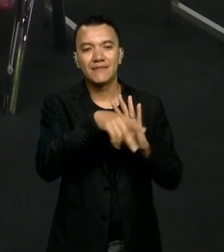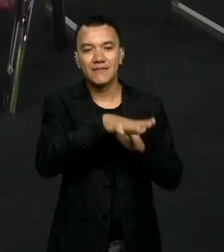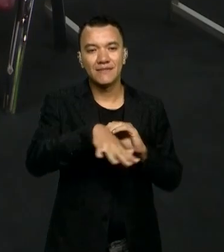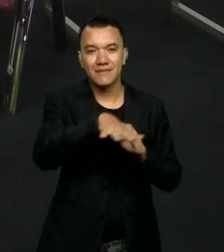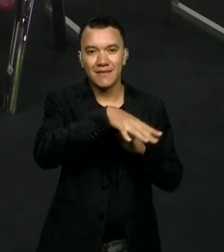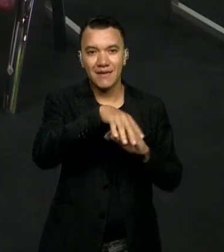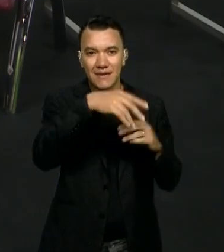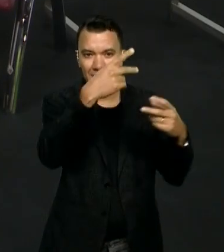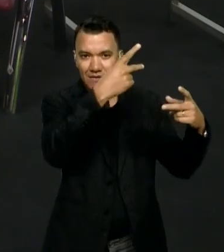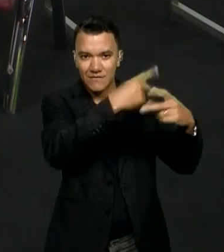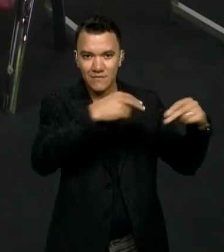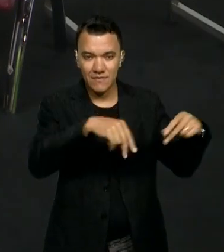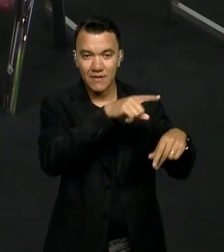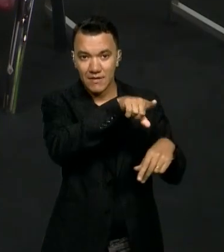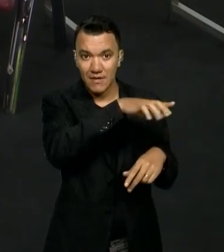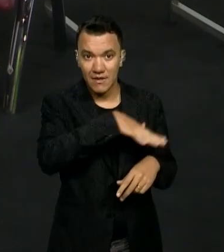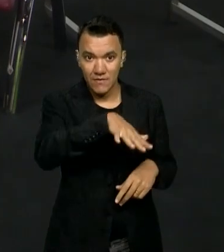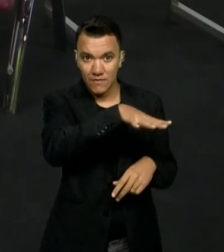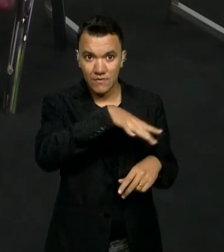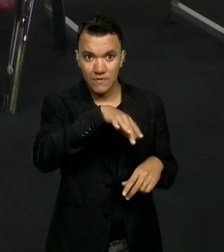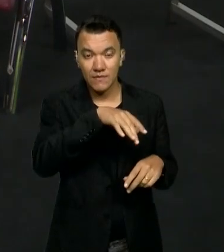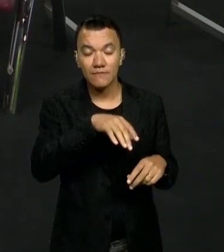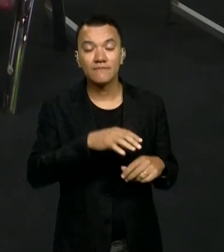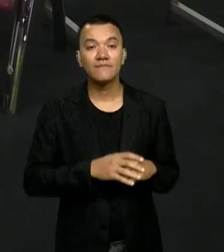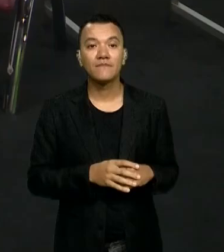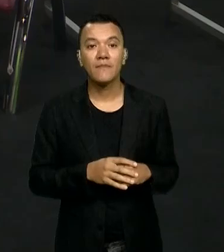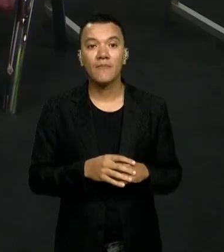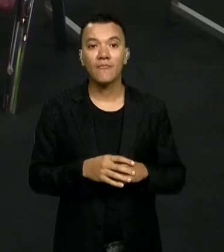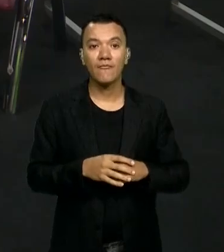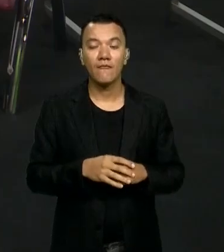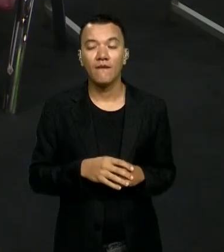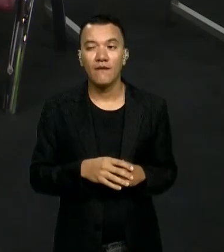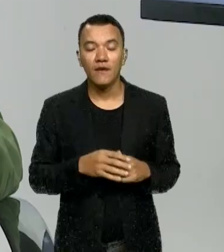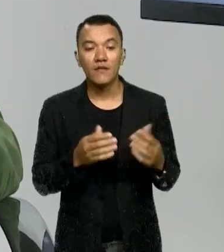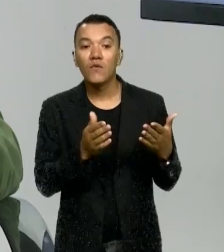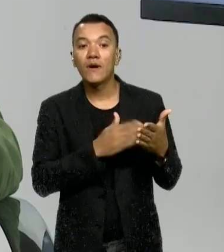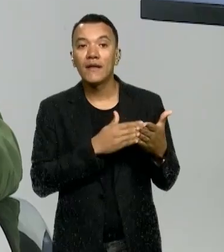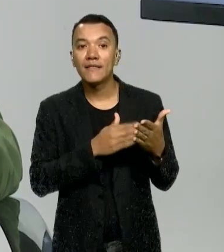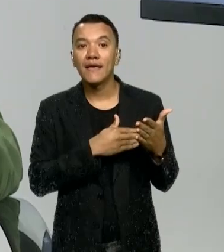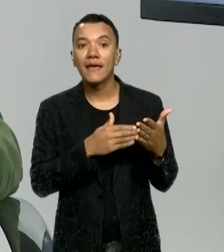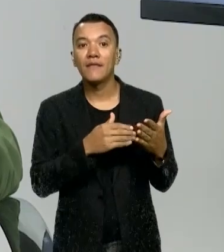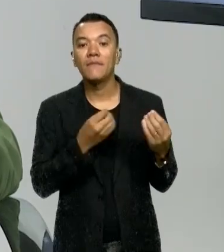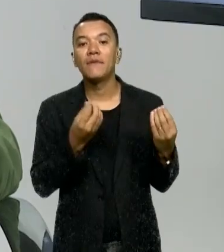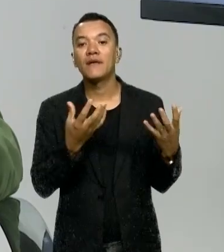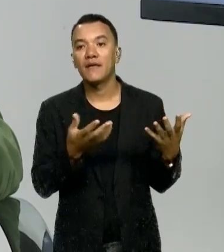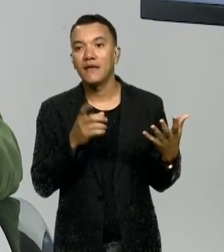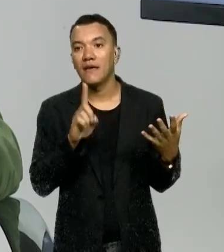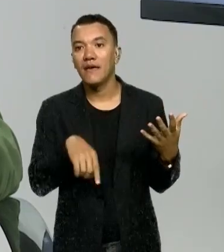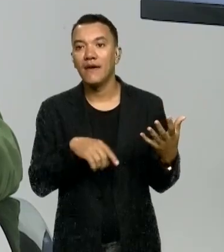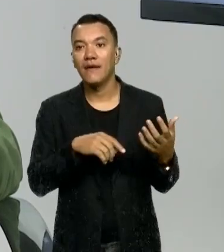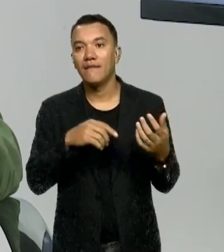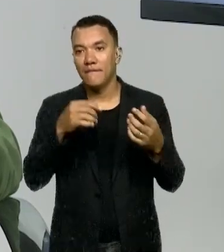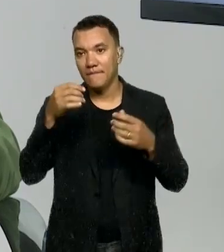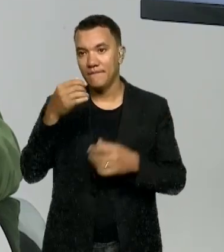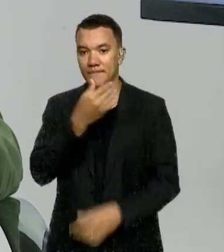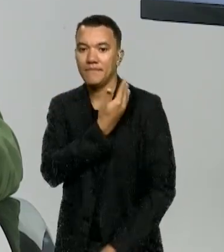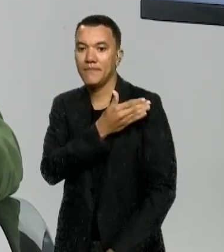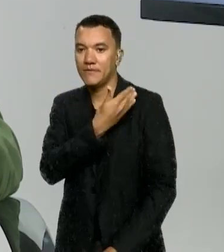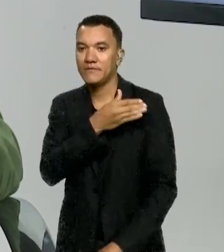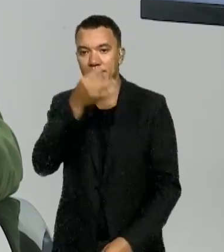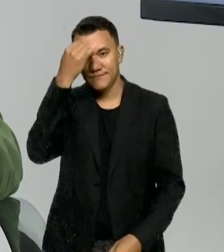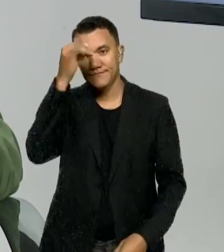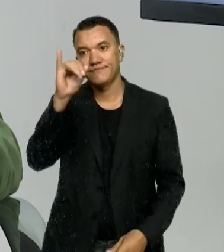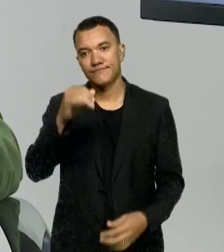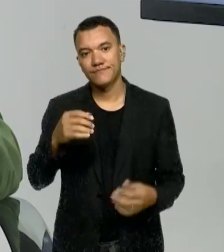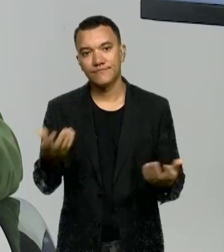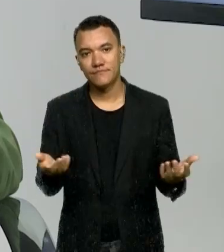aí tem outra função, o caderno de receitas, gente, quebrar o preconceito. É.